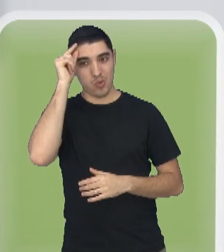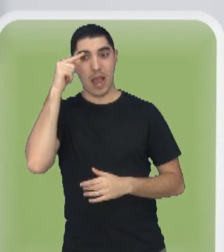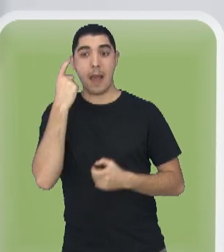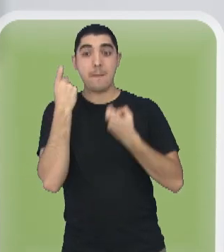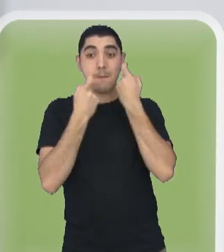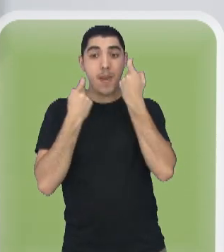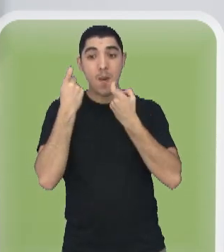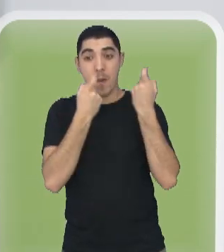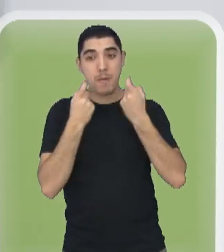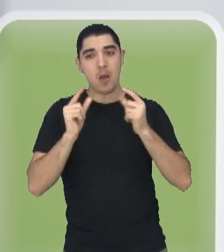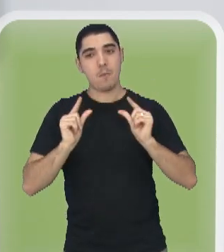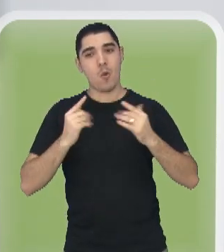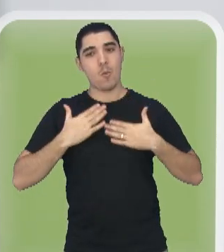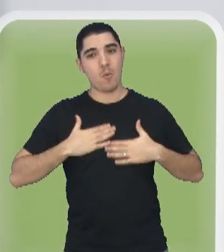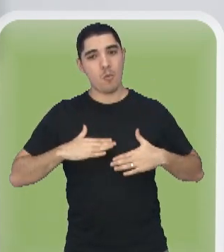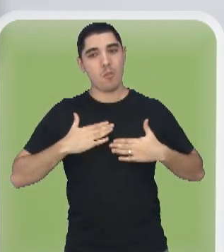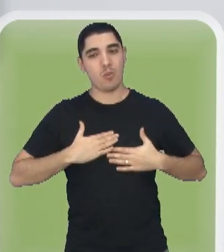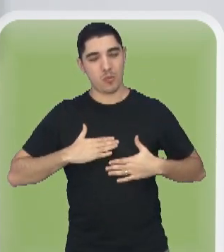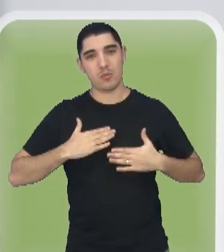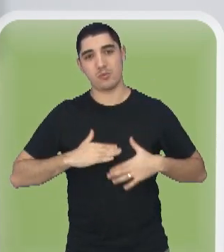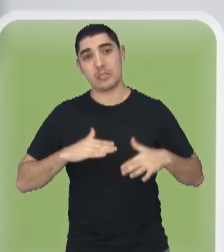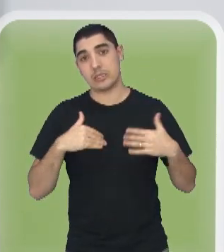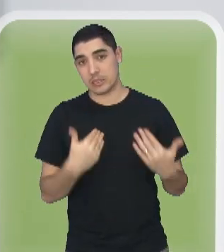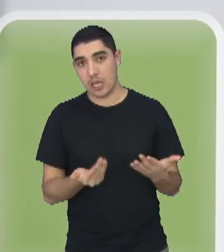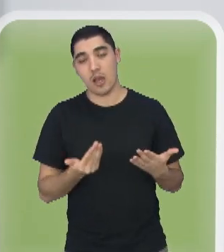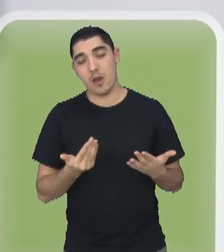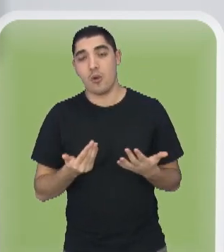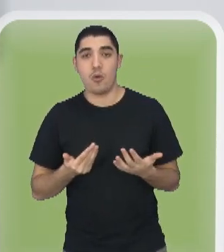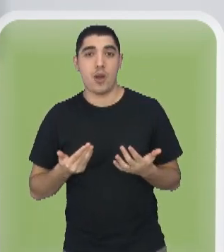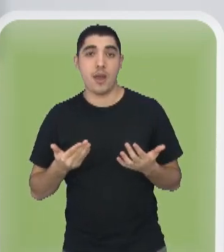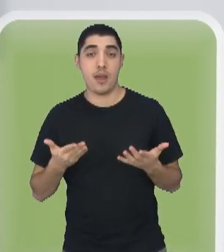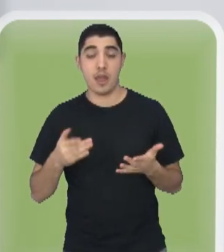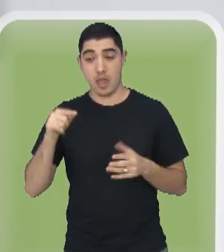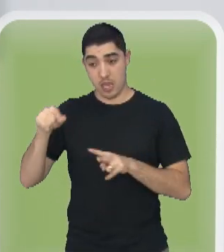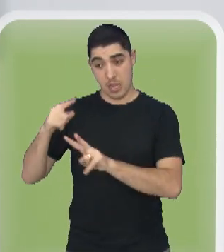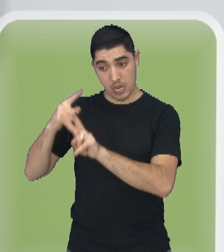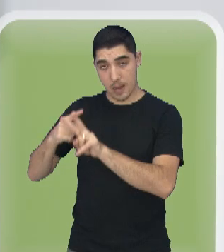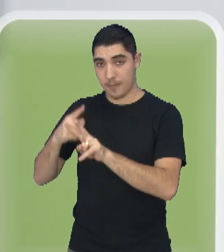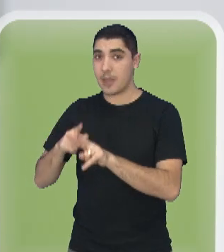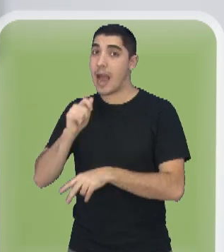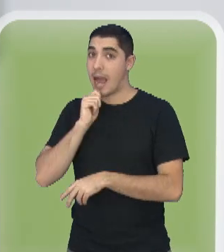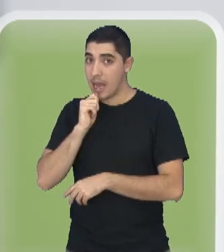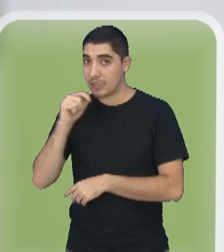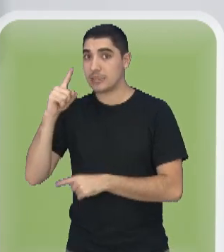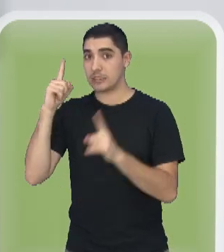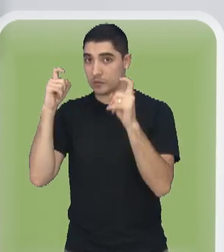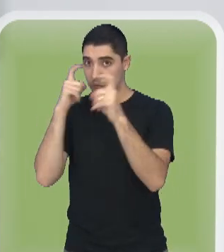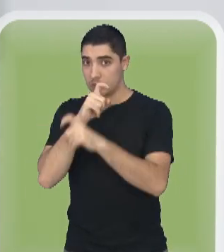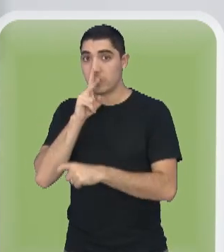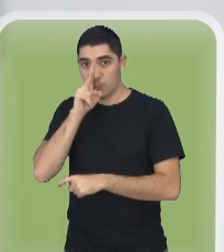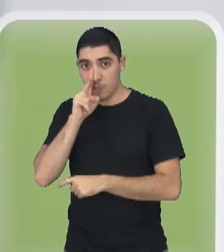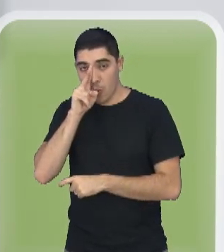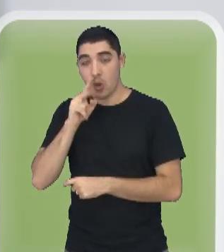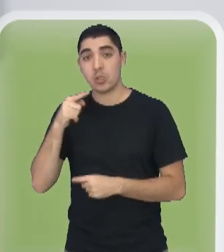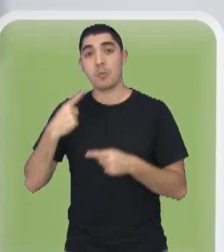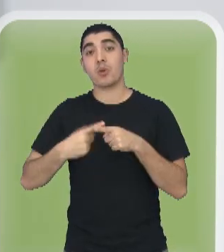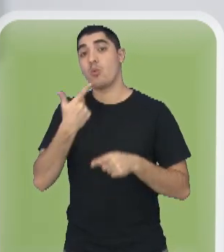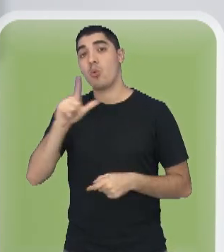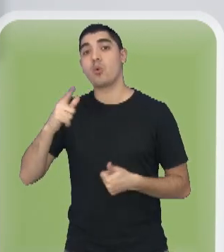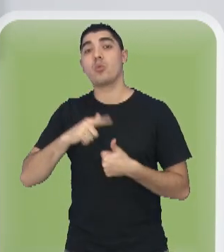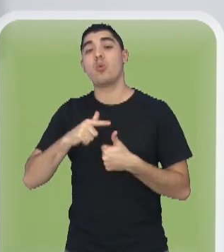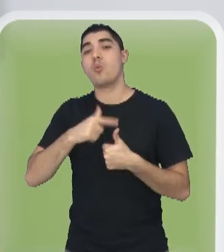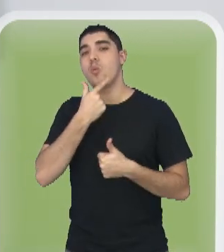nessa questão de não sofrer gols, né? Mas o time do Capivariano ainda assim é perigoso, o Carlos Eduardo é um muito bom jogador,